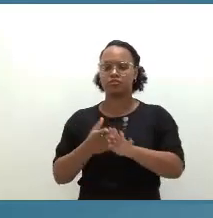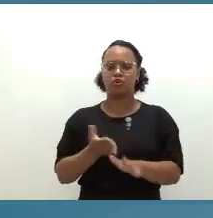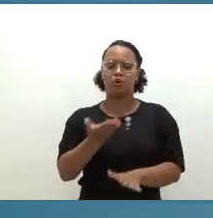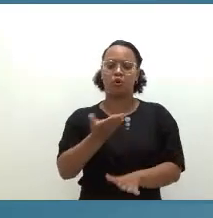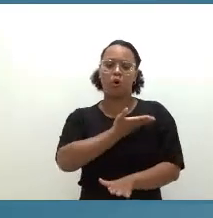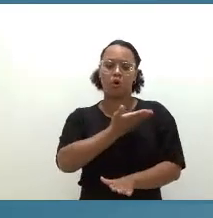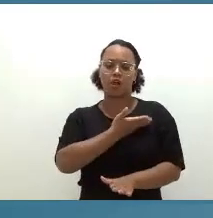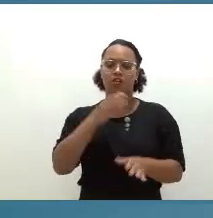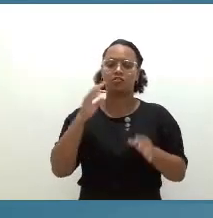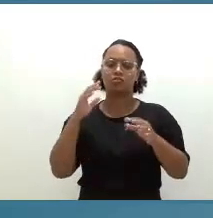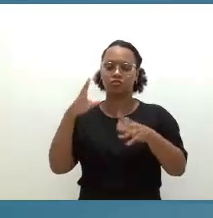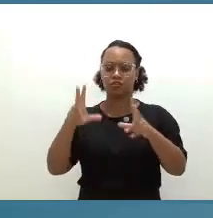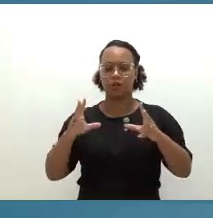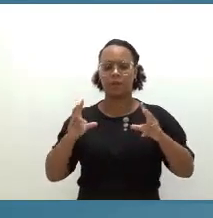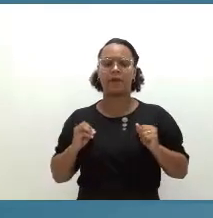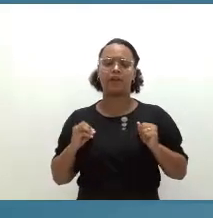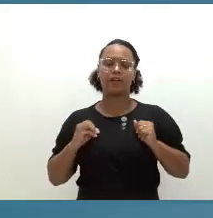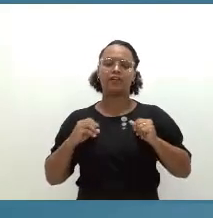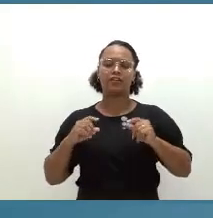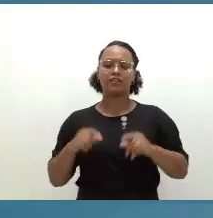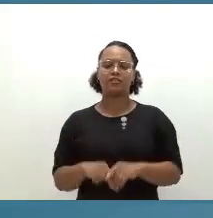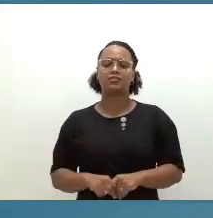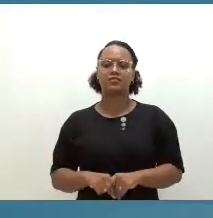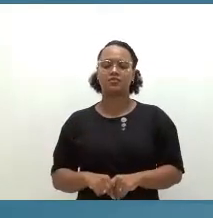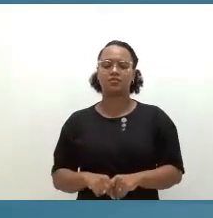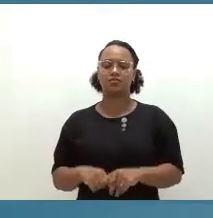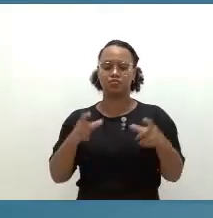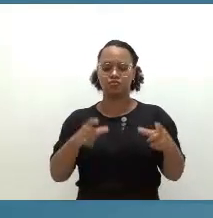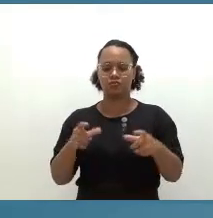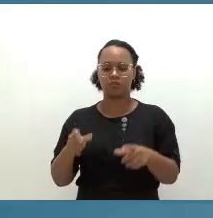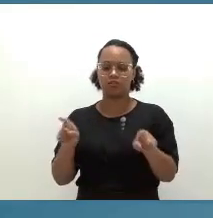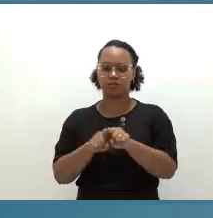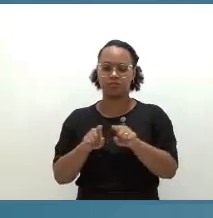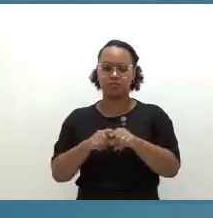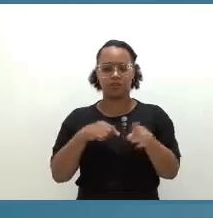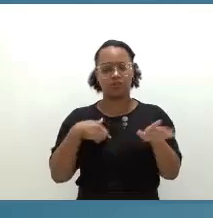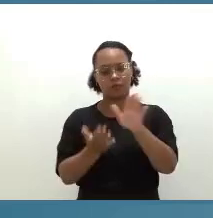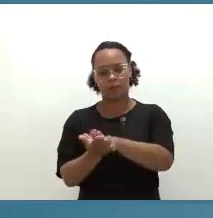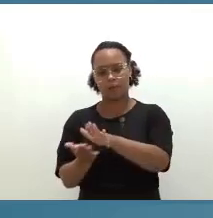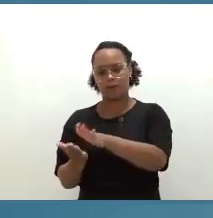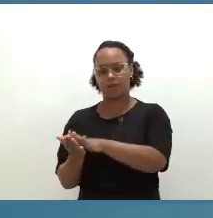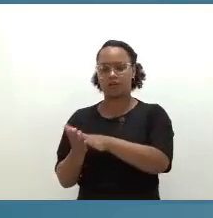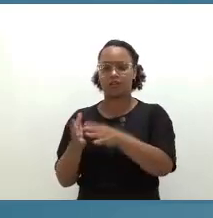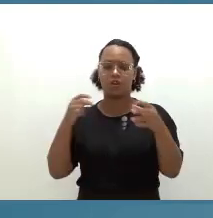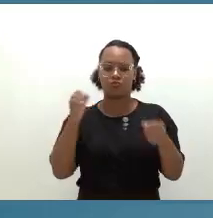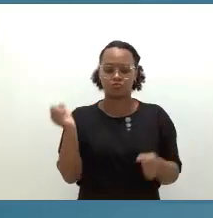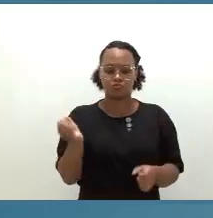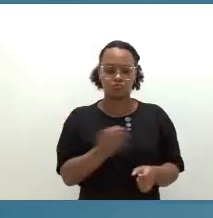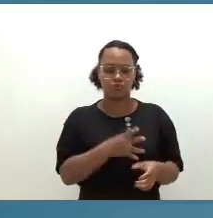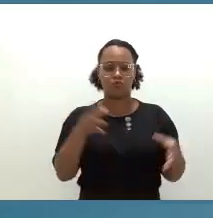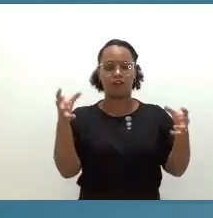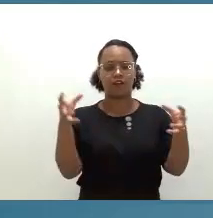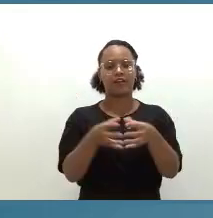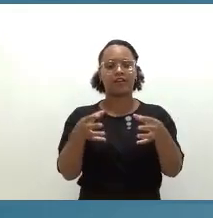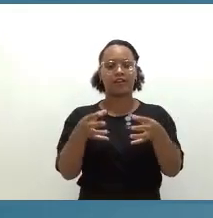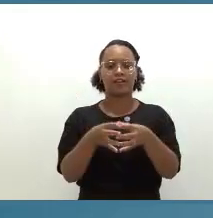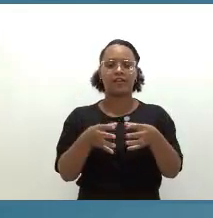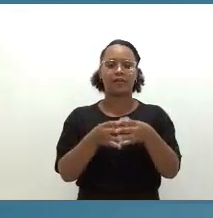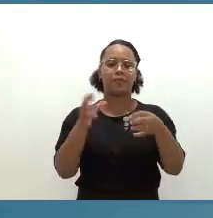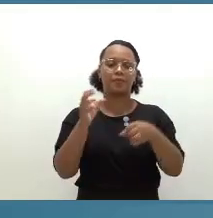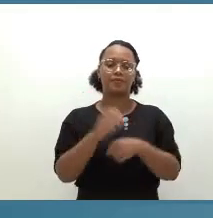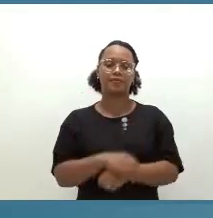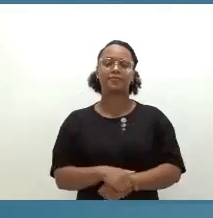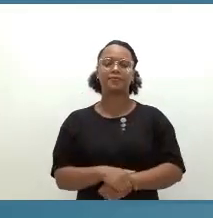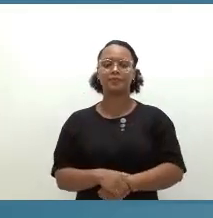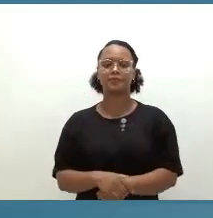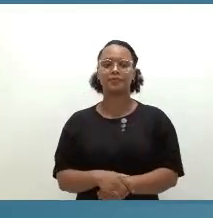uma possível gestão à desembargadora Nazaré Gouveia, ao direto amigo Roberto Moura, ao nosso corregedor José